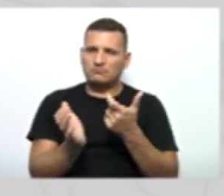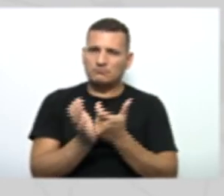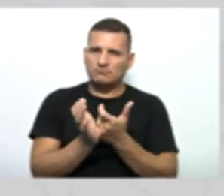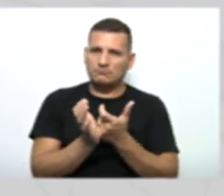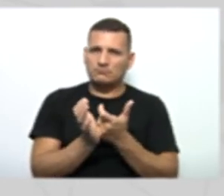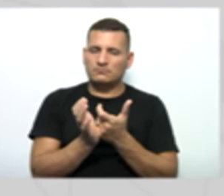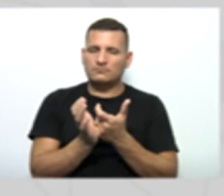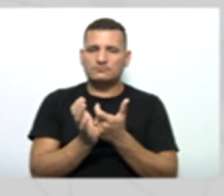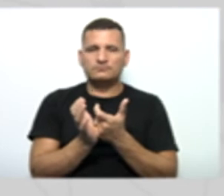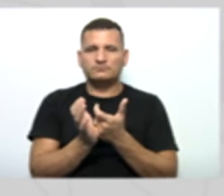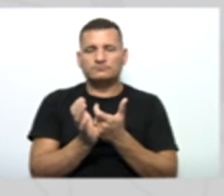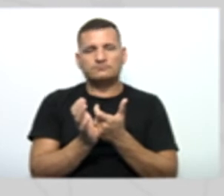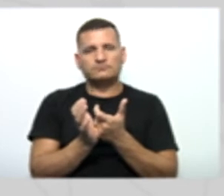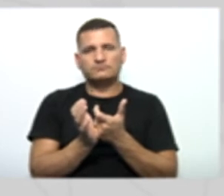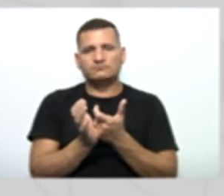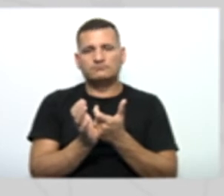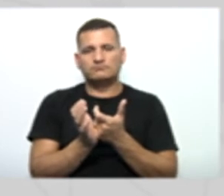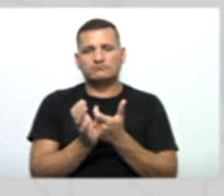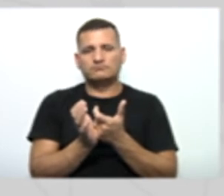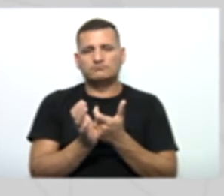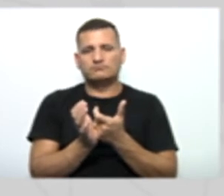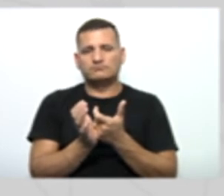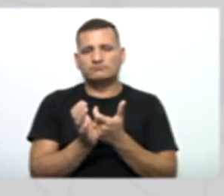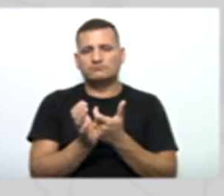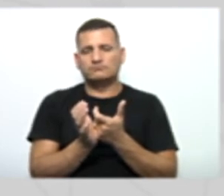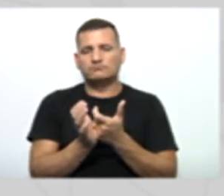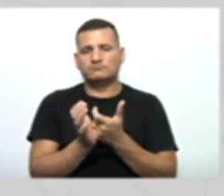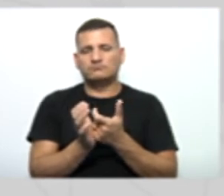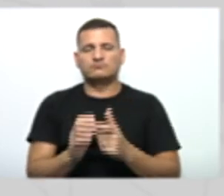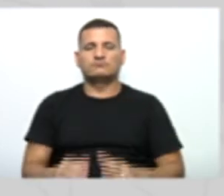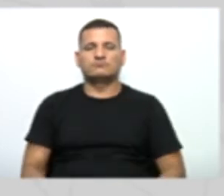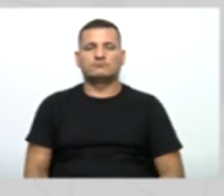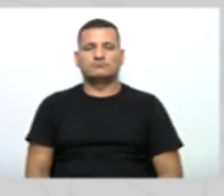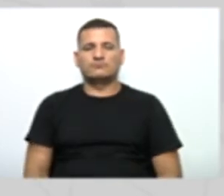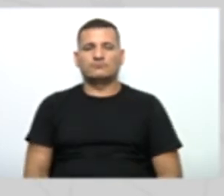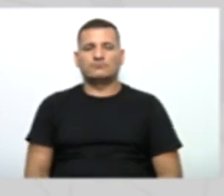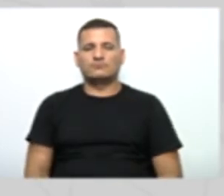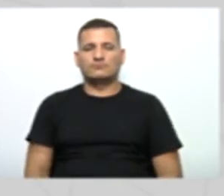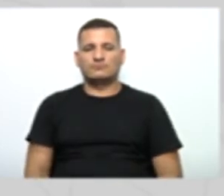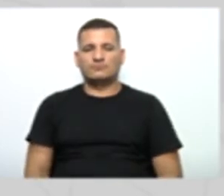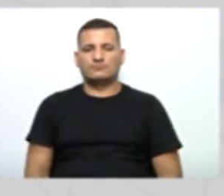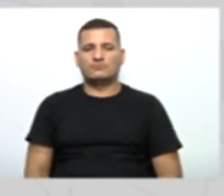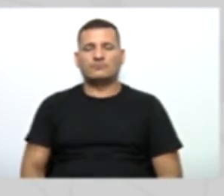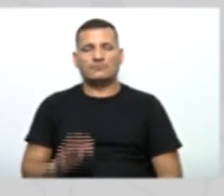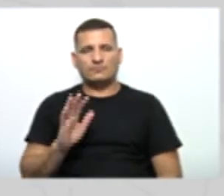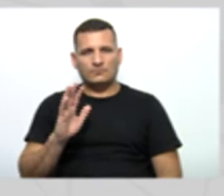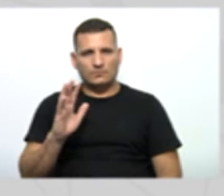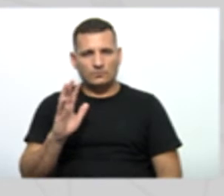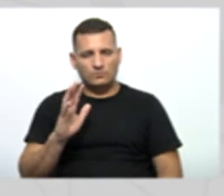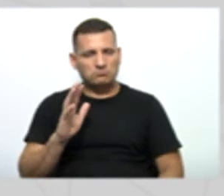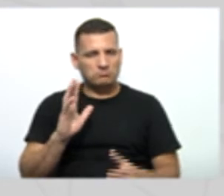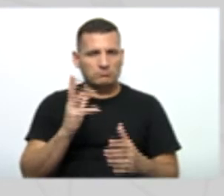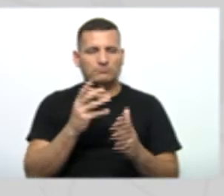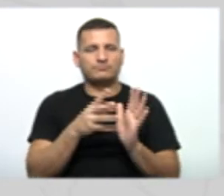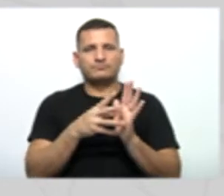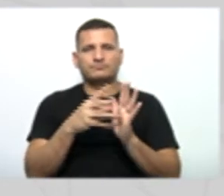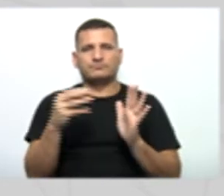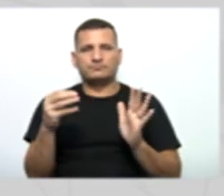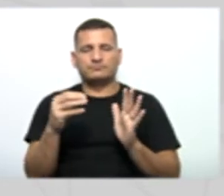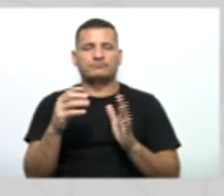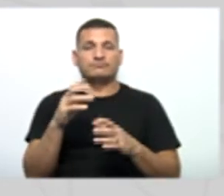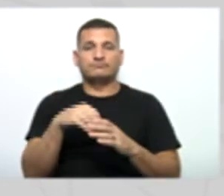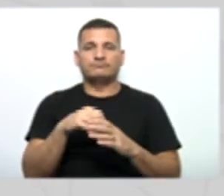aí? Posso dizer ou não? Vamos lá. Para todo modelo e marca, temos código